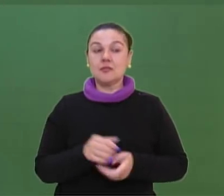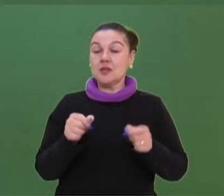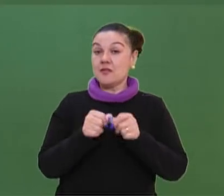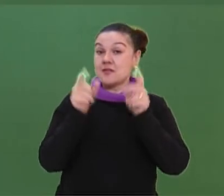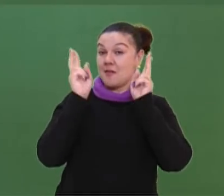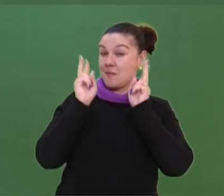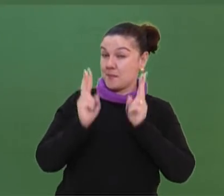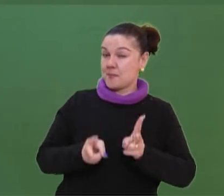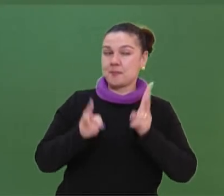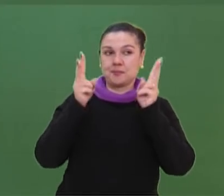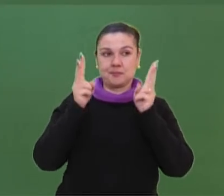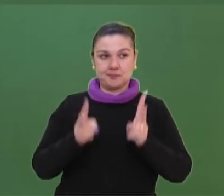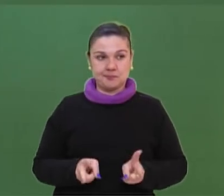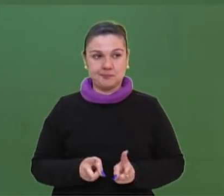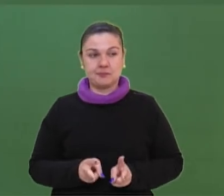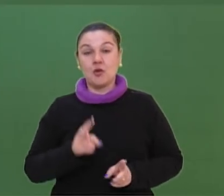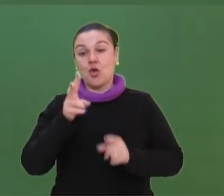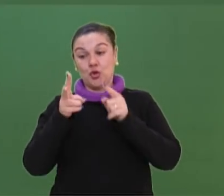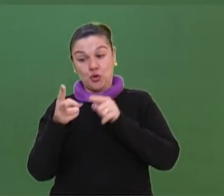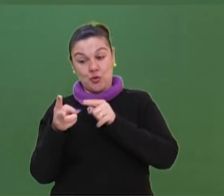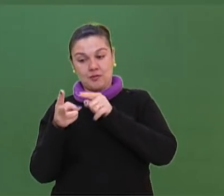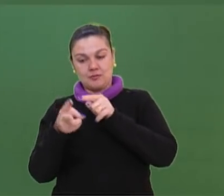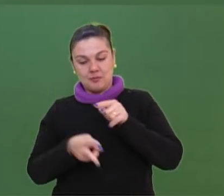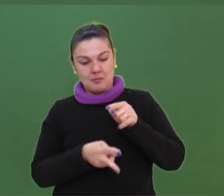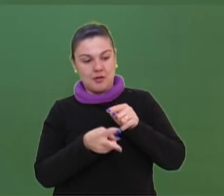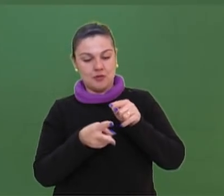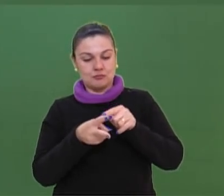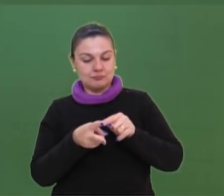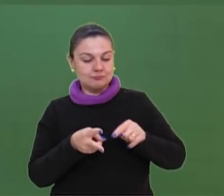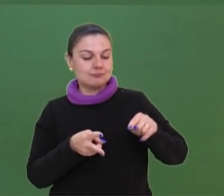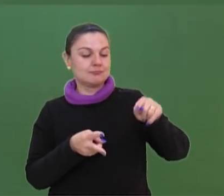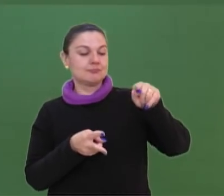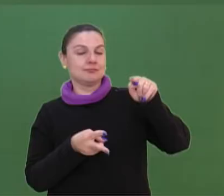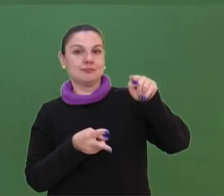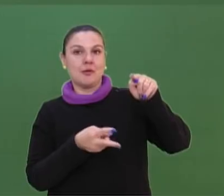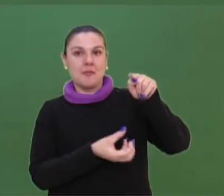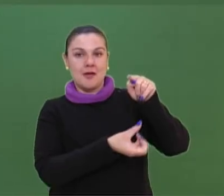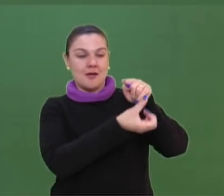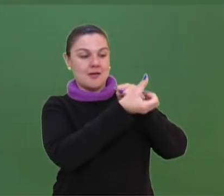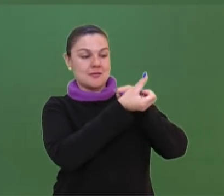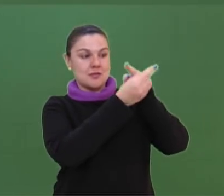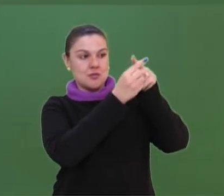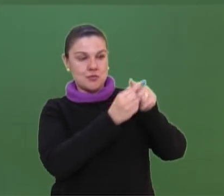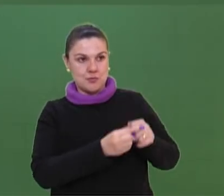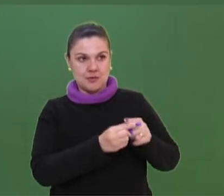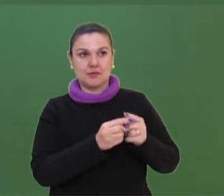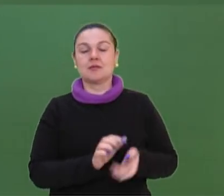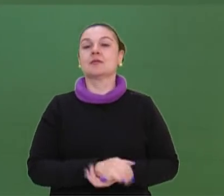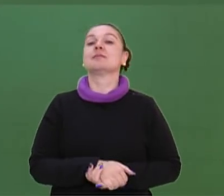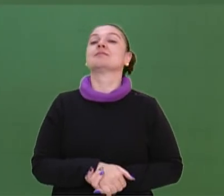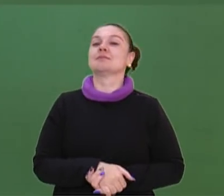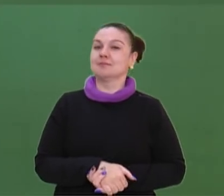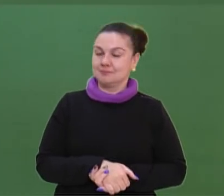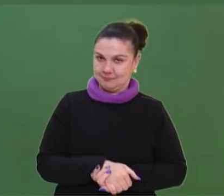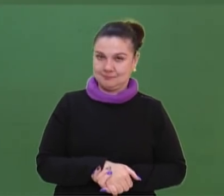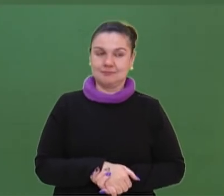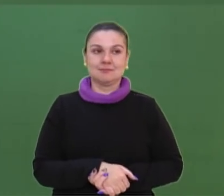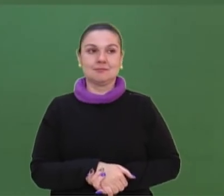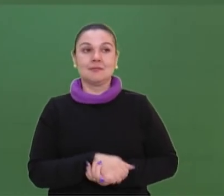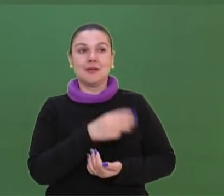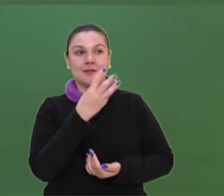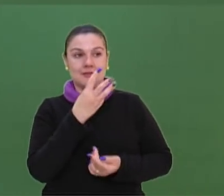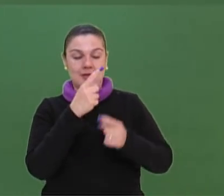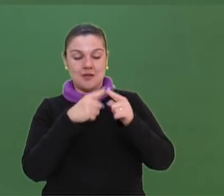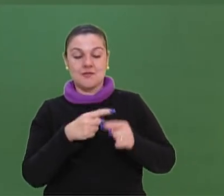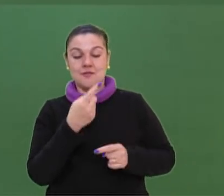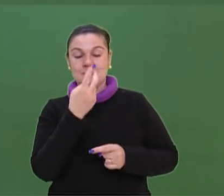raciocínio aqui, tá? Então, o 2 está dividindo, trocando de membro, né? Vou trocar a operação, vou multiplicar. Então, 3